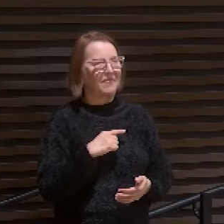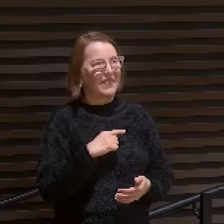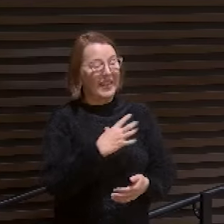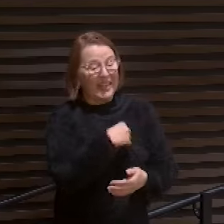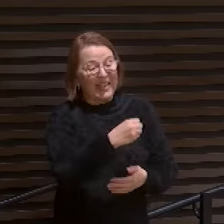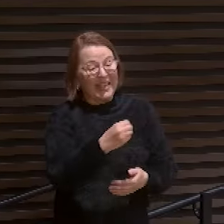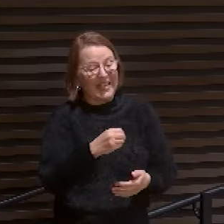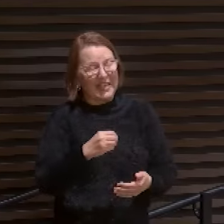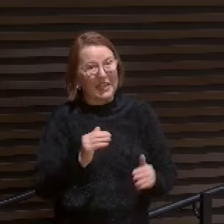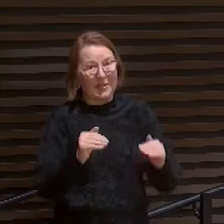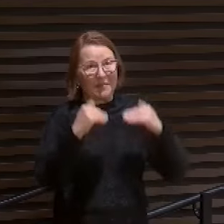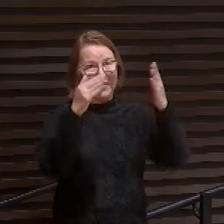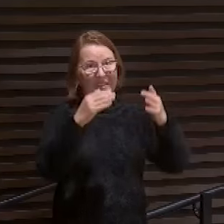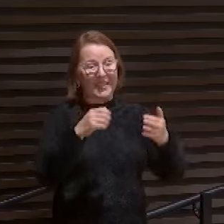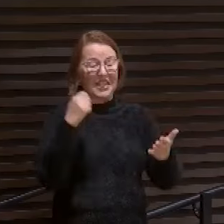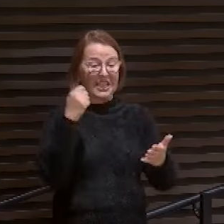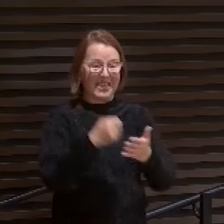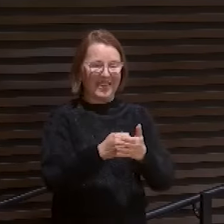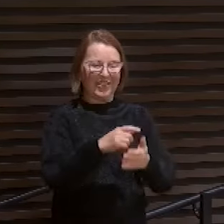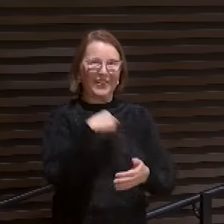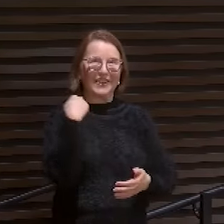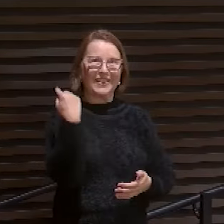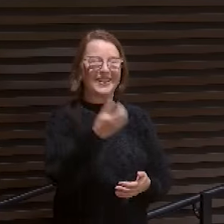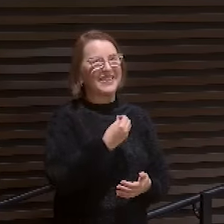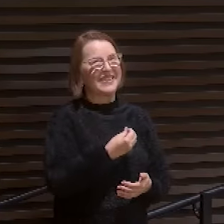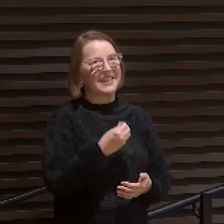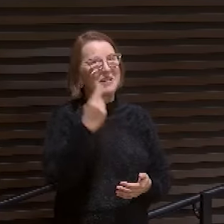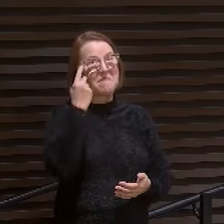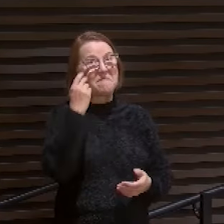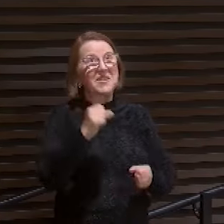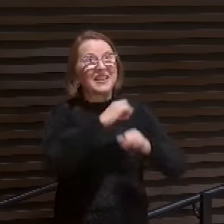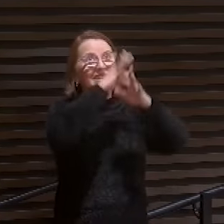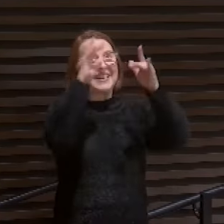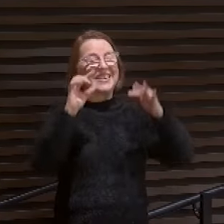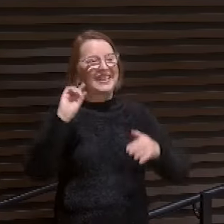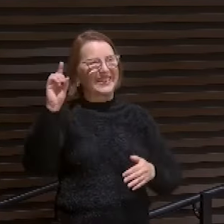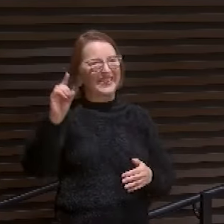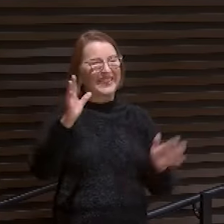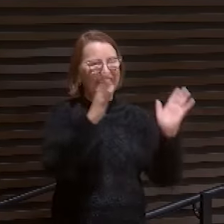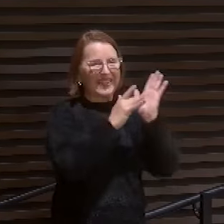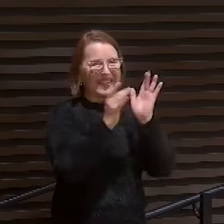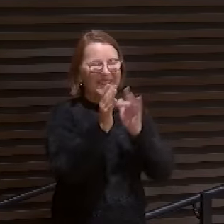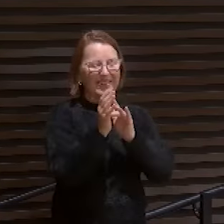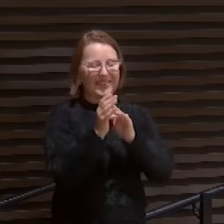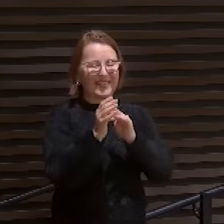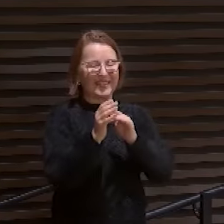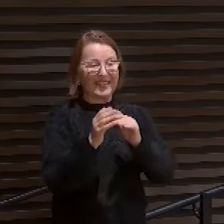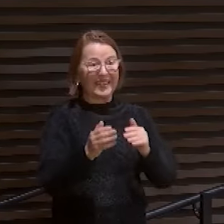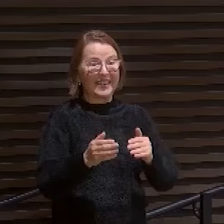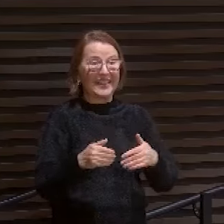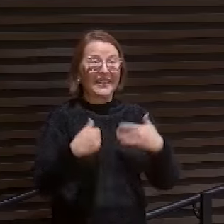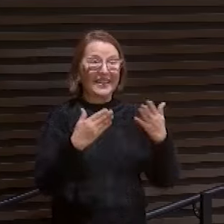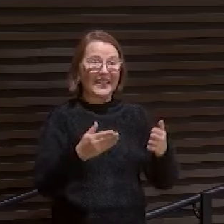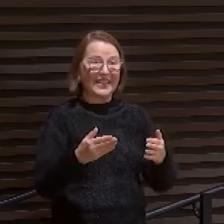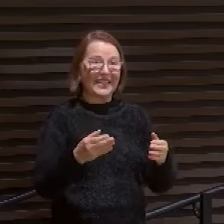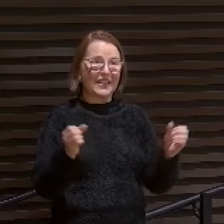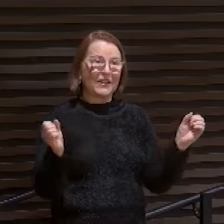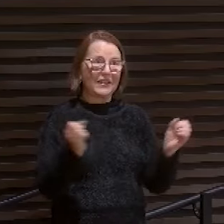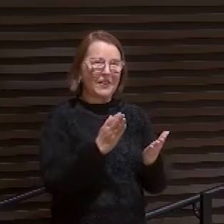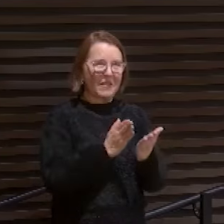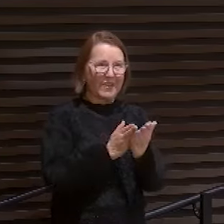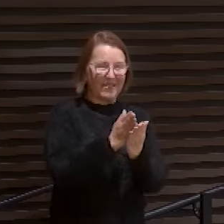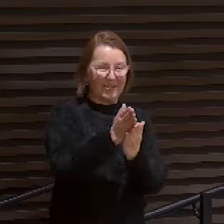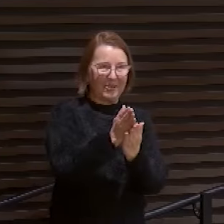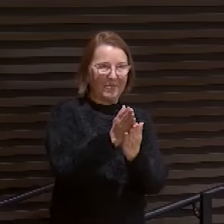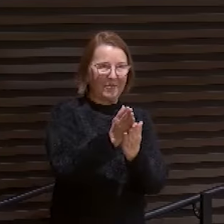garante que nós vivamos para a glória de Deus. Jesus dá um novo rumo no sentido da história